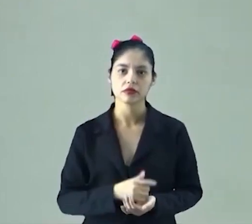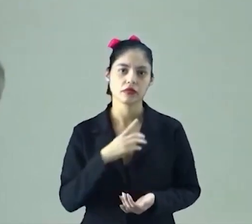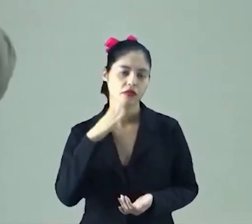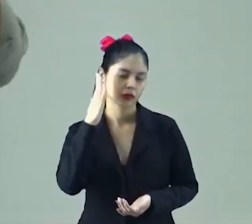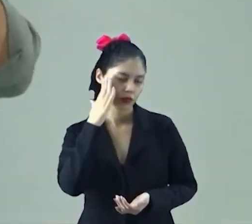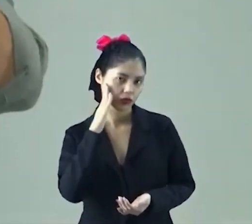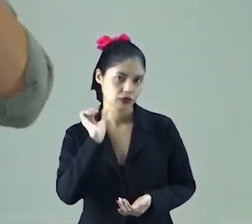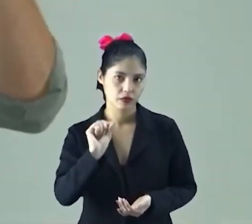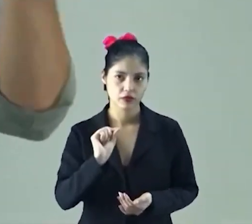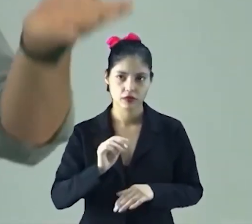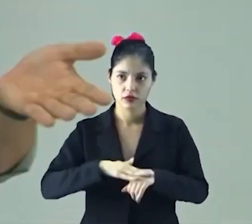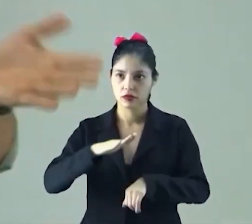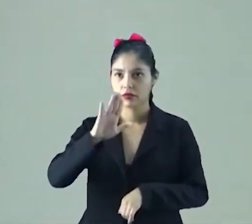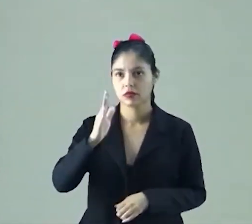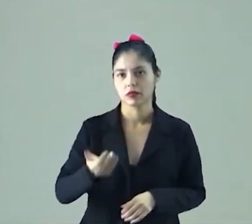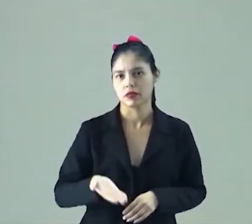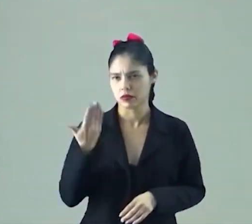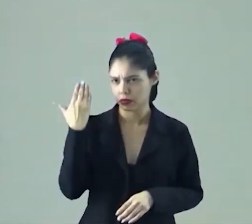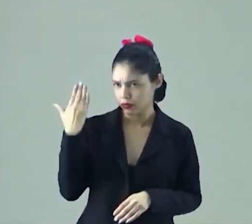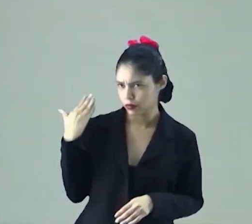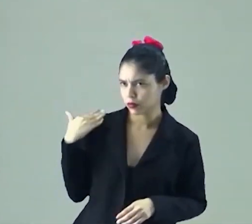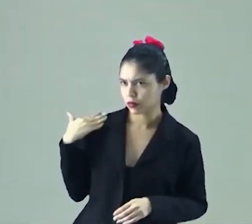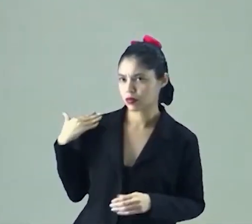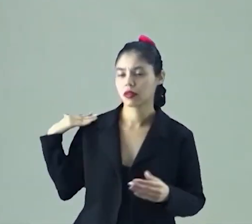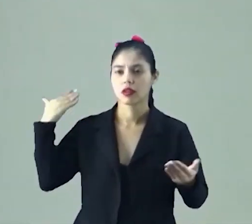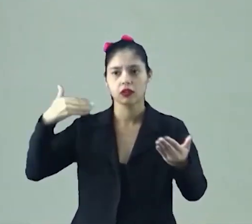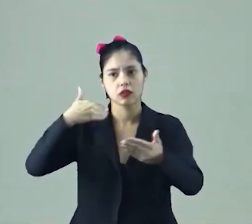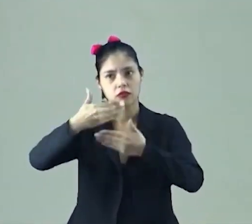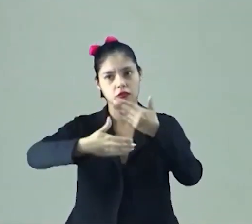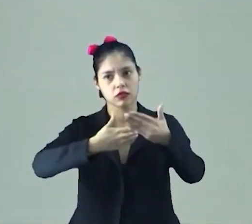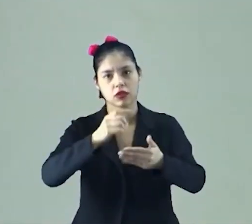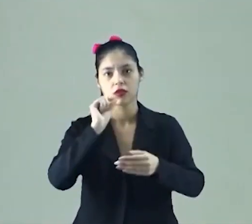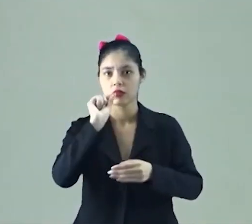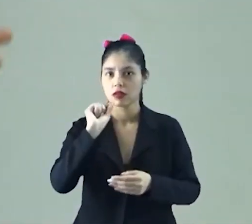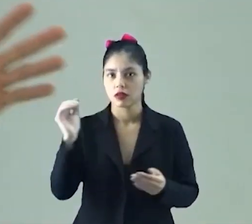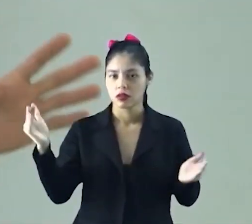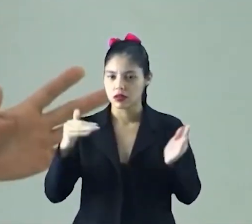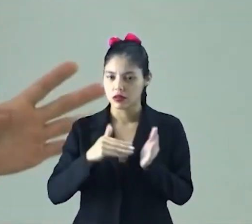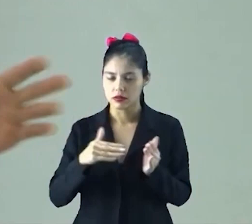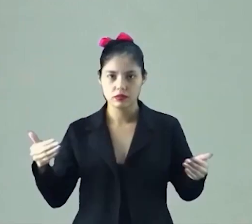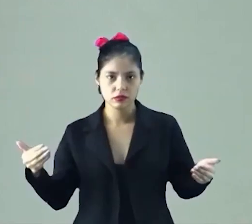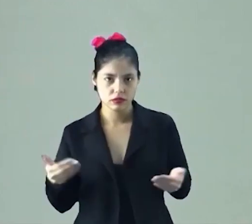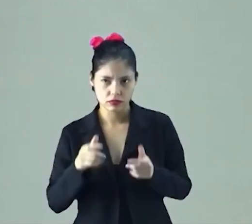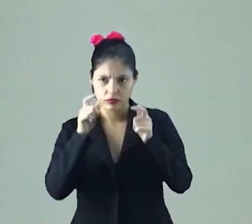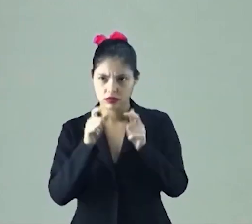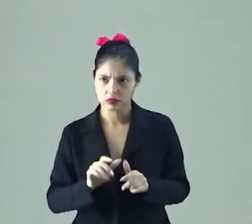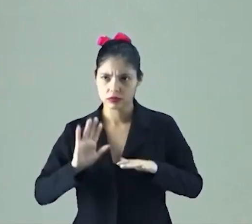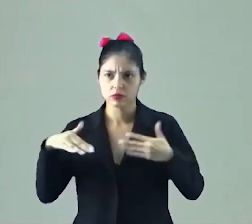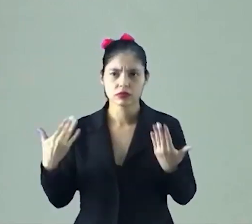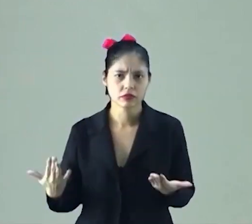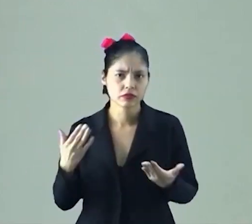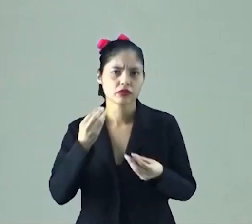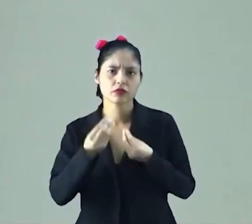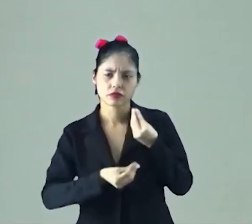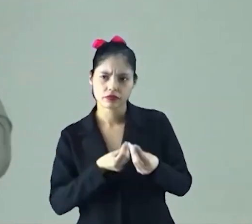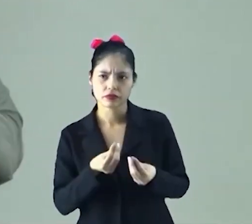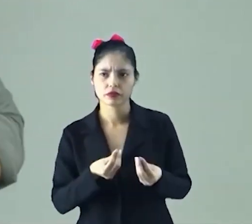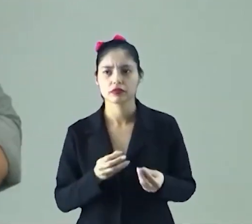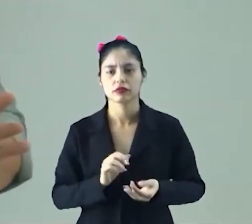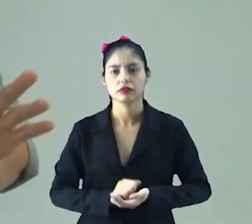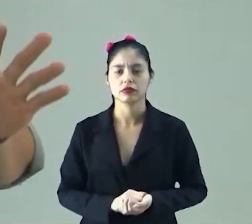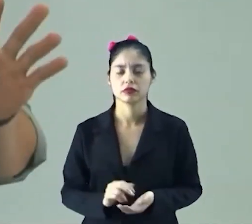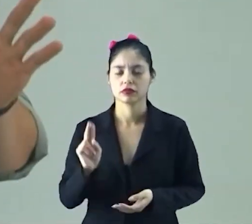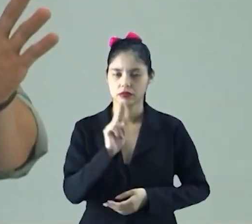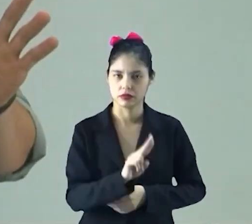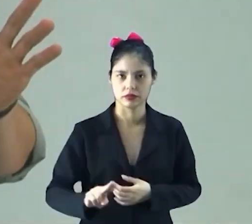gente entender aquilo que é mais antigo e o que é mais evoluído e do que evoluiu a partir da onde, em qual momento. Então, a gente